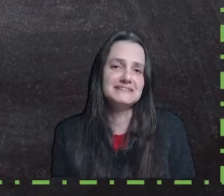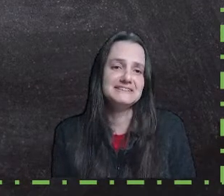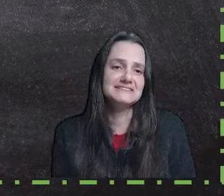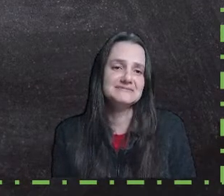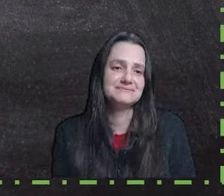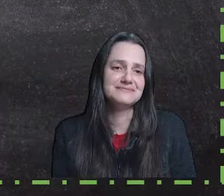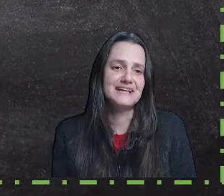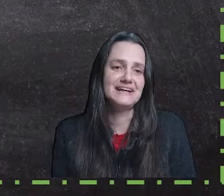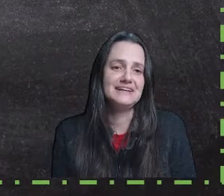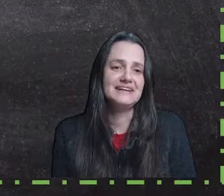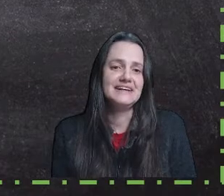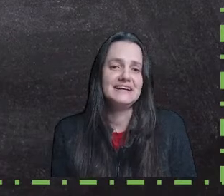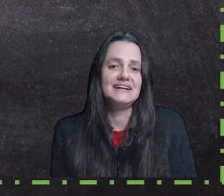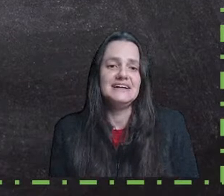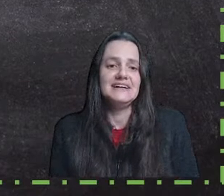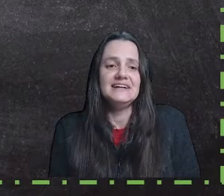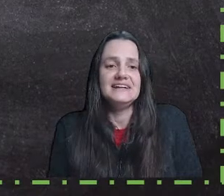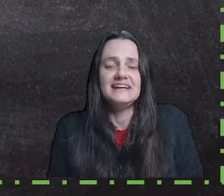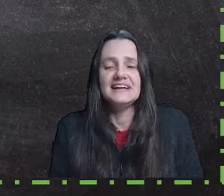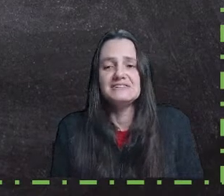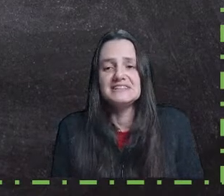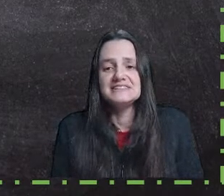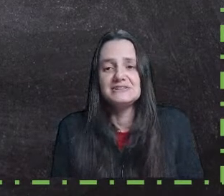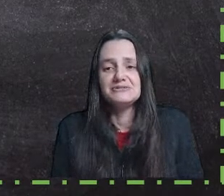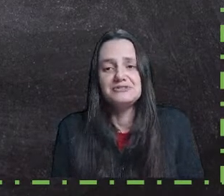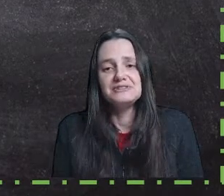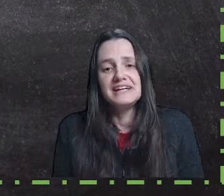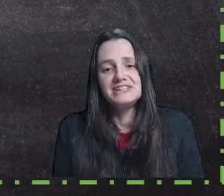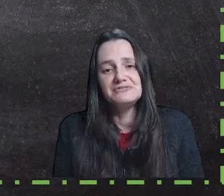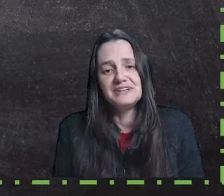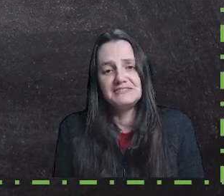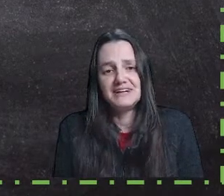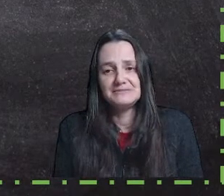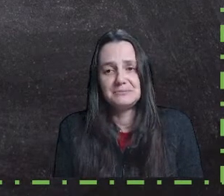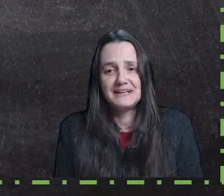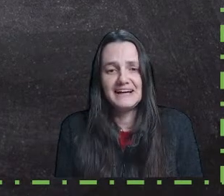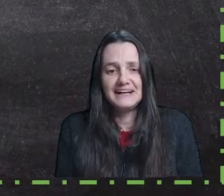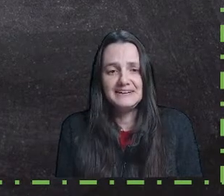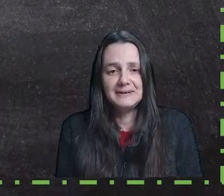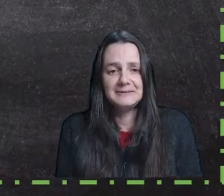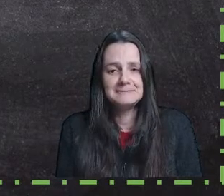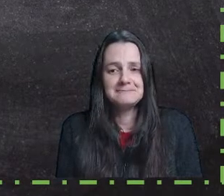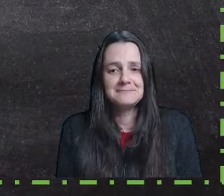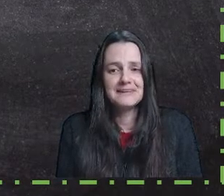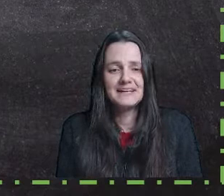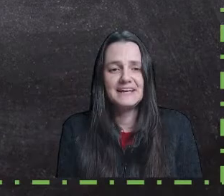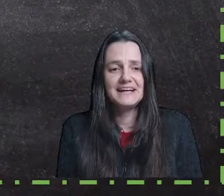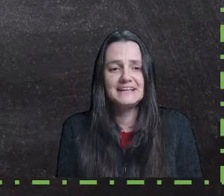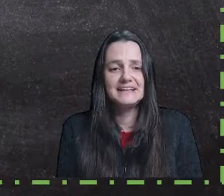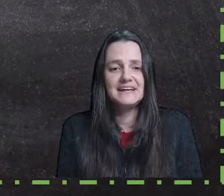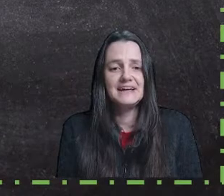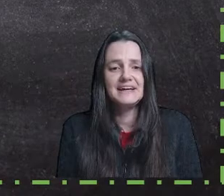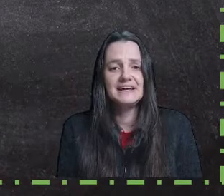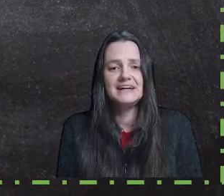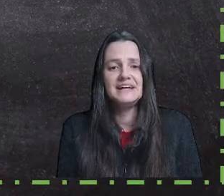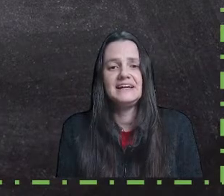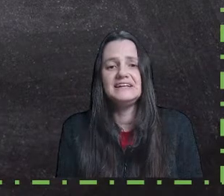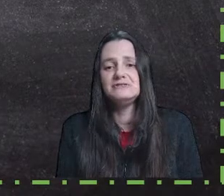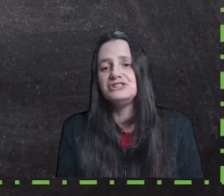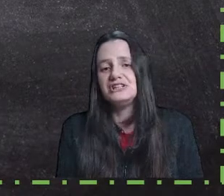essas espécies, tá? O que aconteceu? O figo da Índia foi levado para lá e